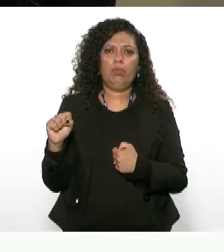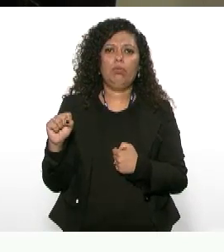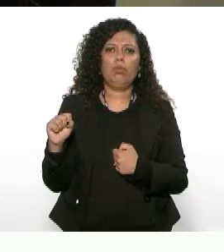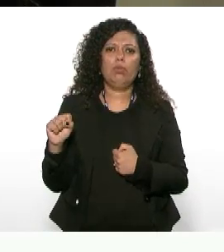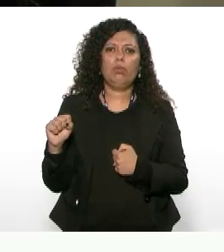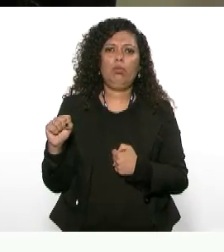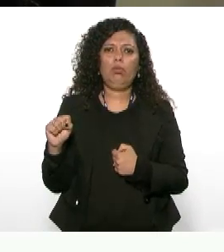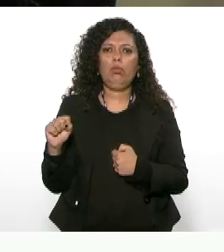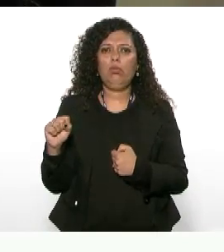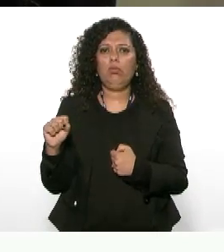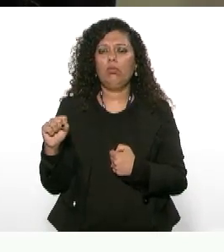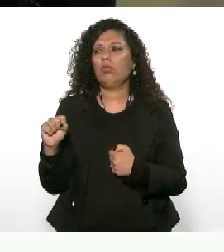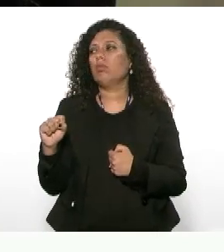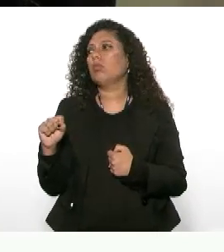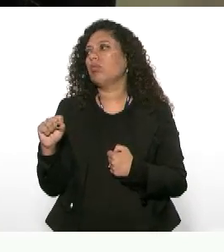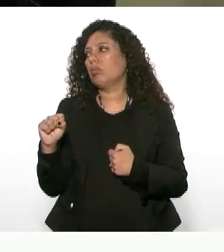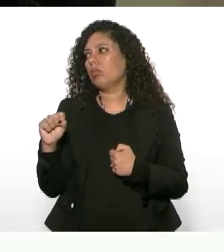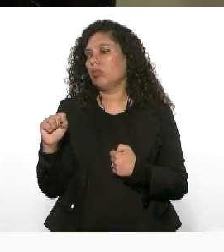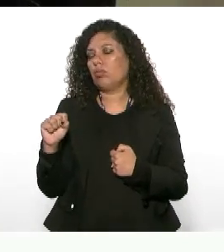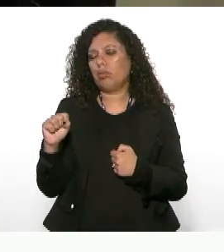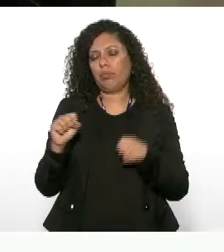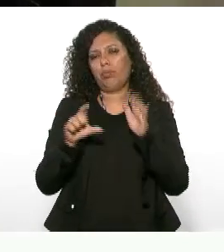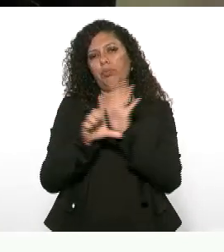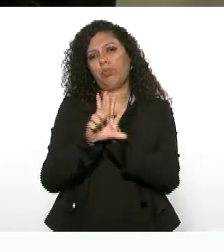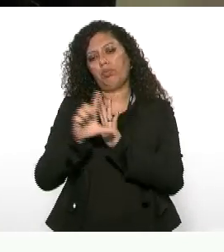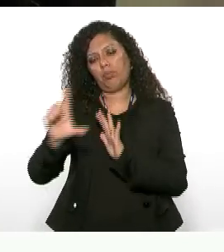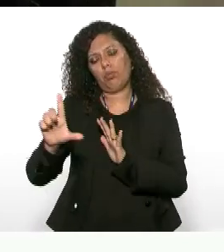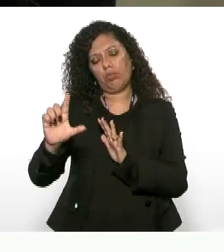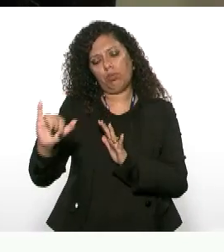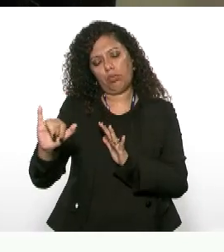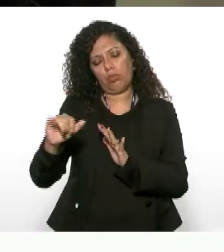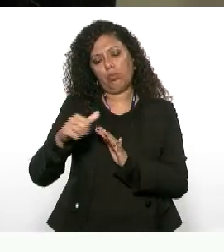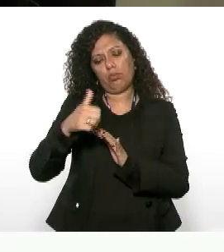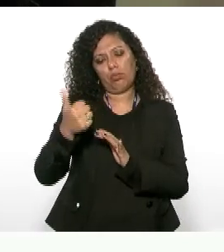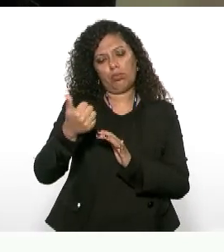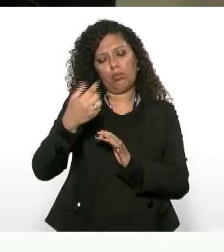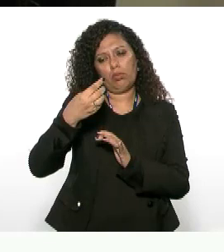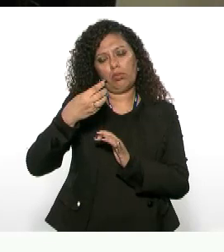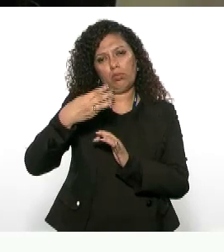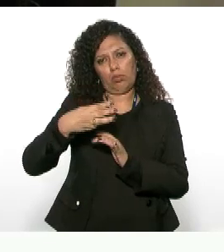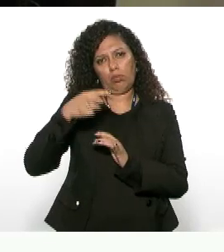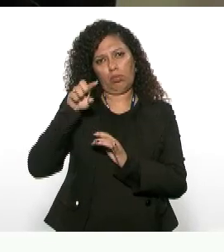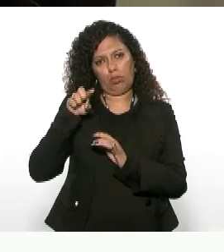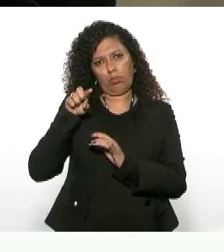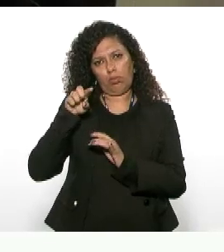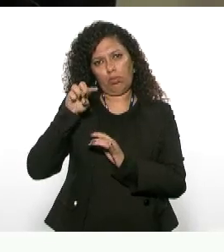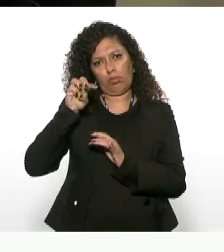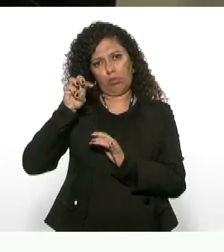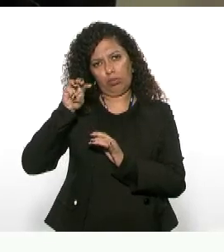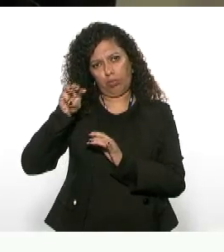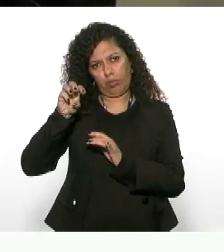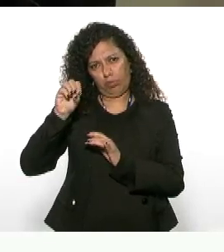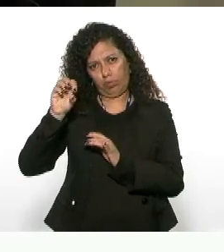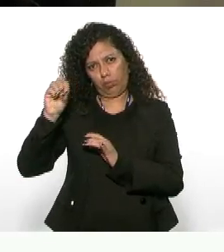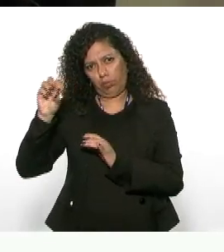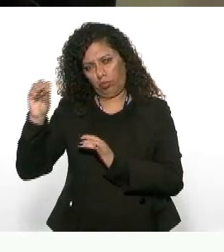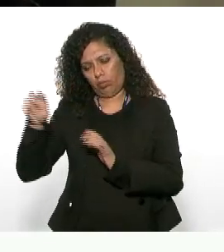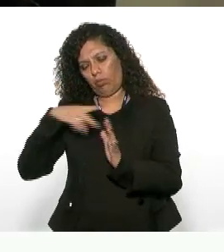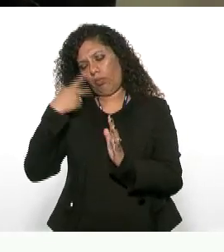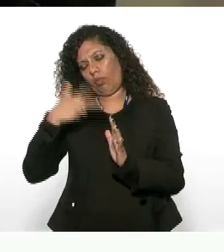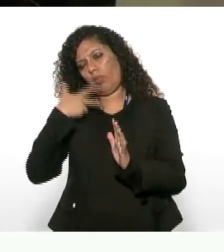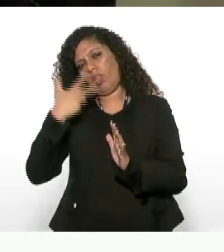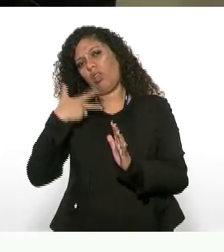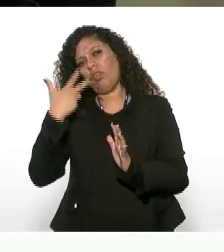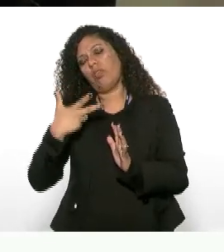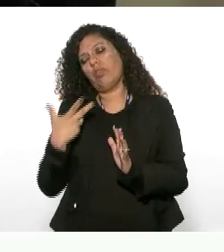o artigo 8º da Lei 13.000, ele estabelece a instituição,